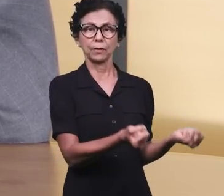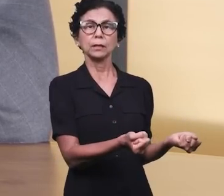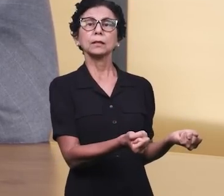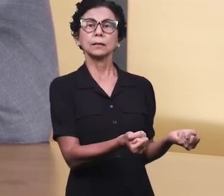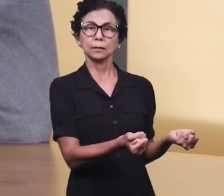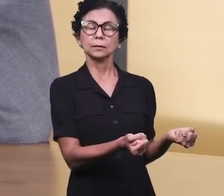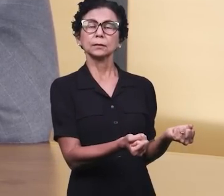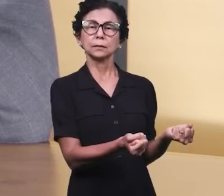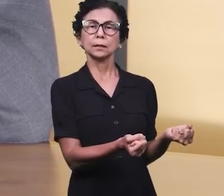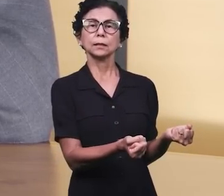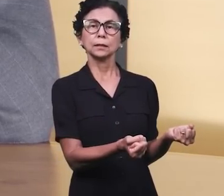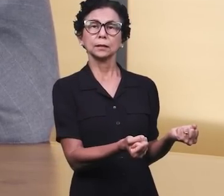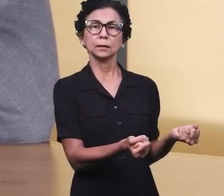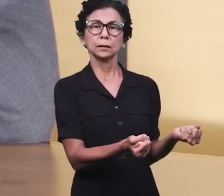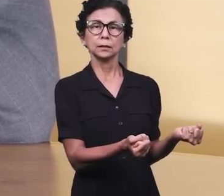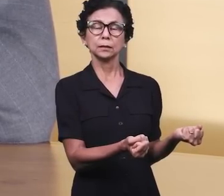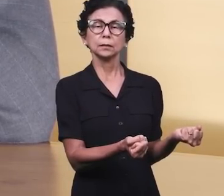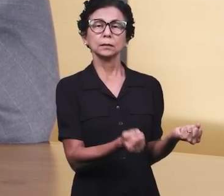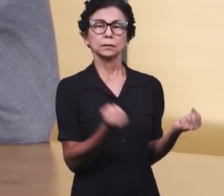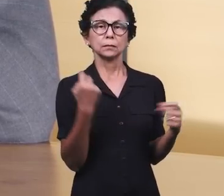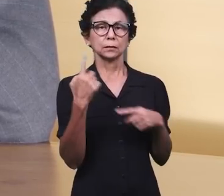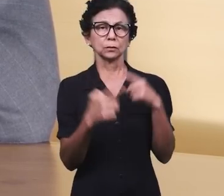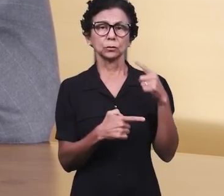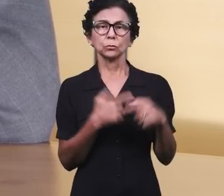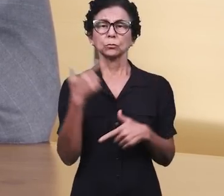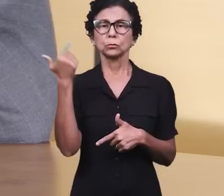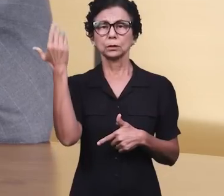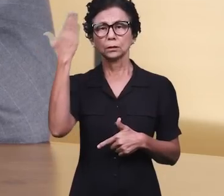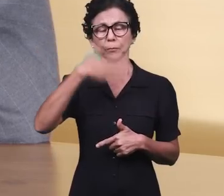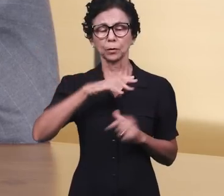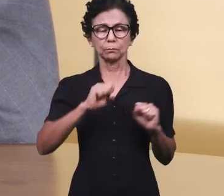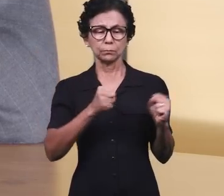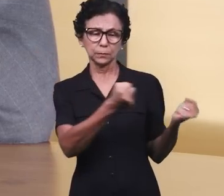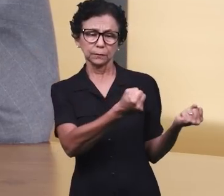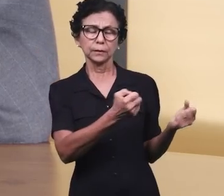ataques, como já foi comentado nos episódios anteriores,